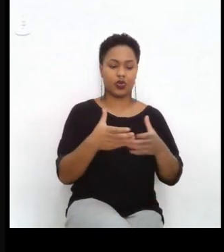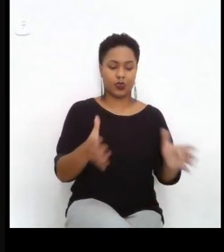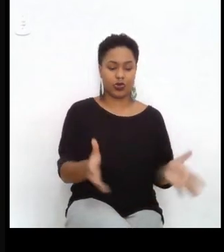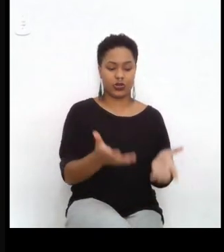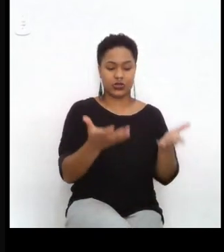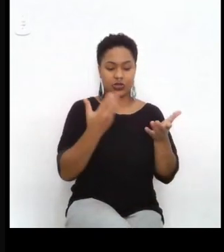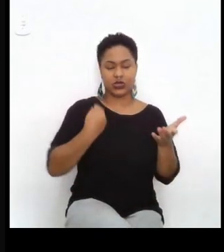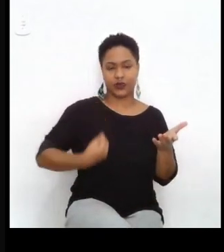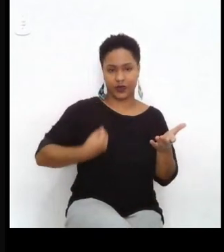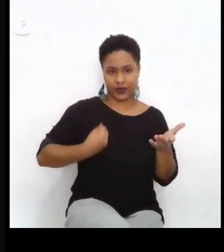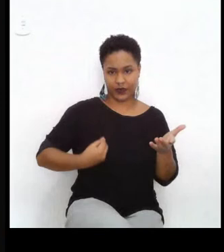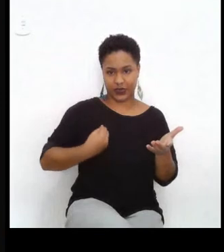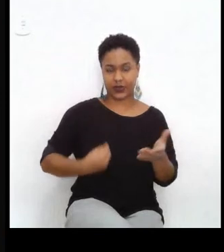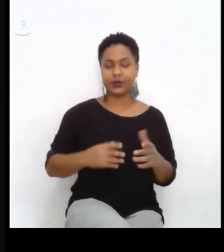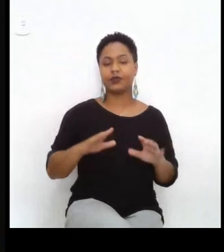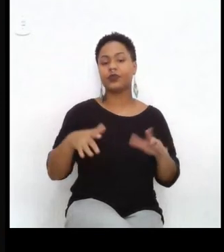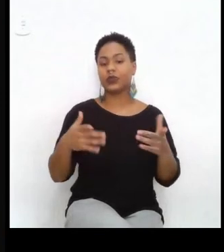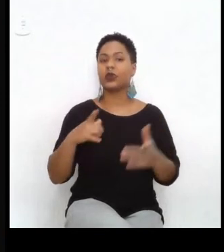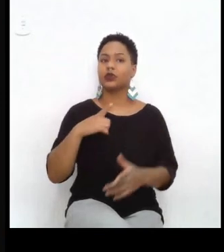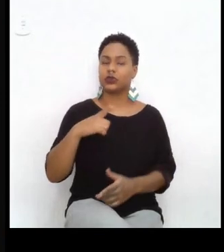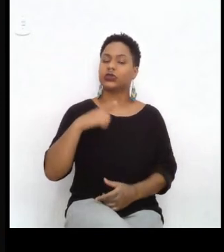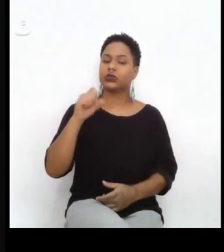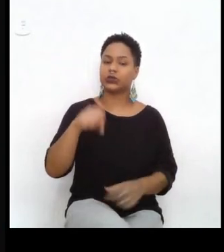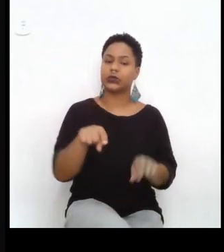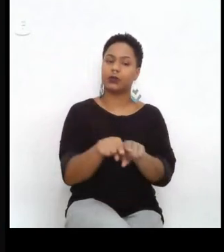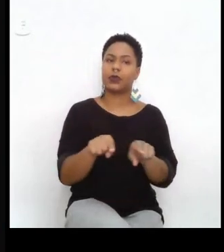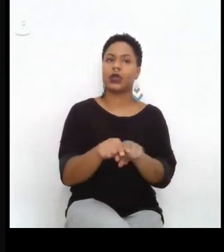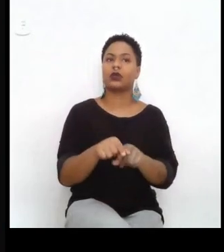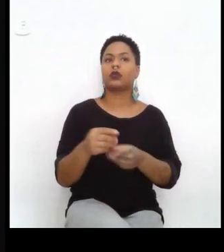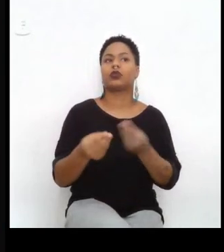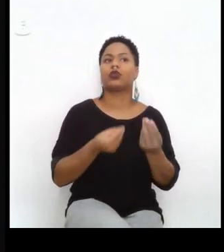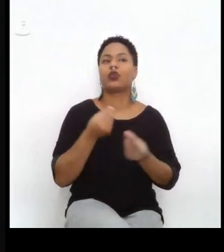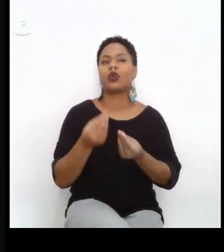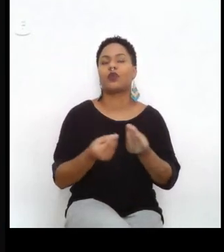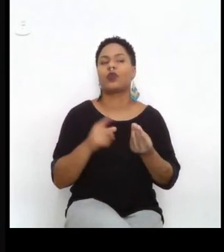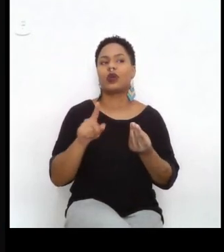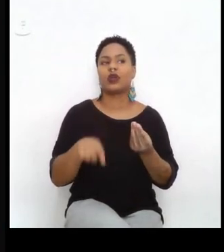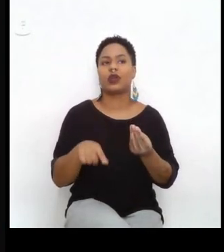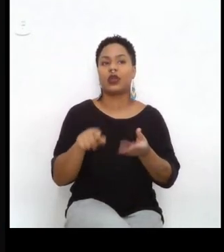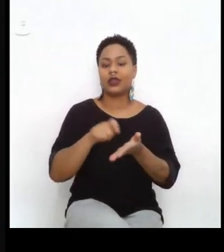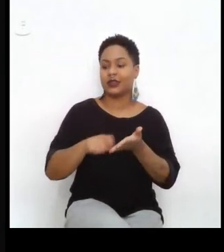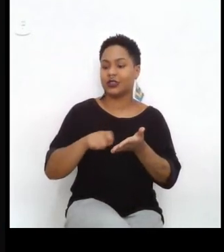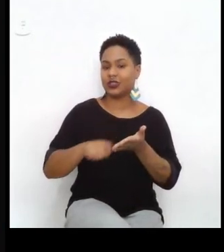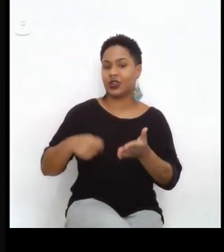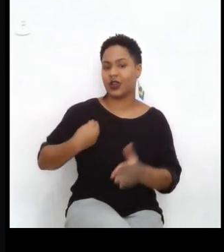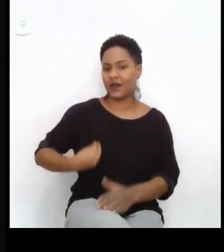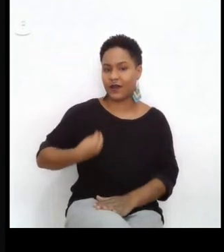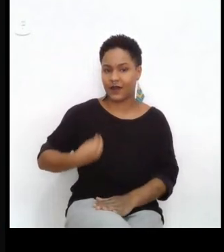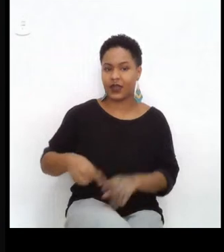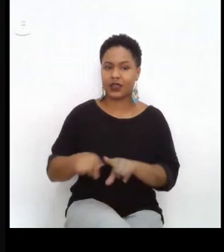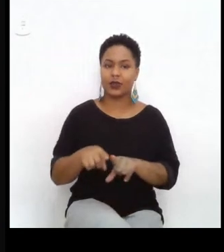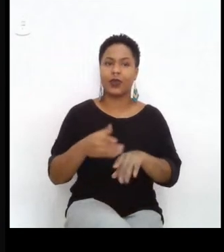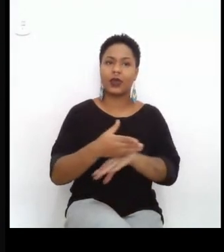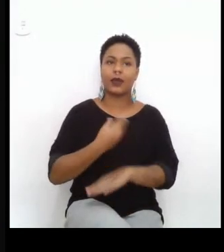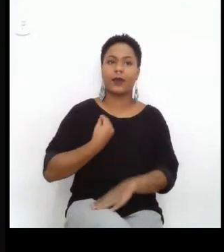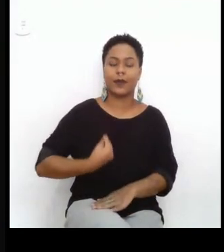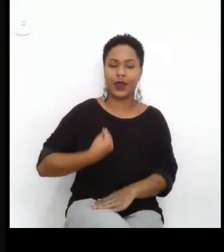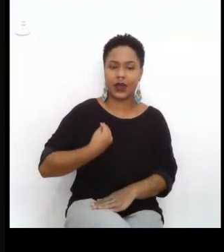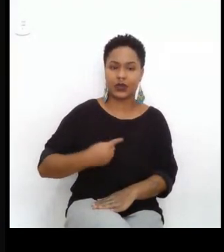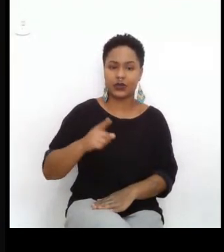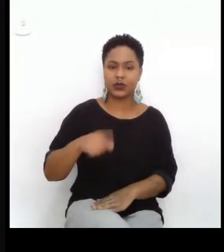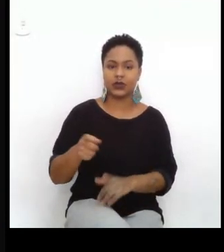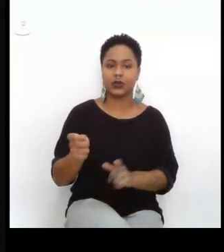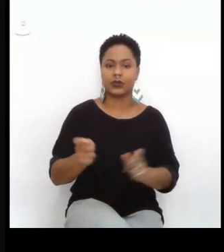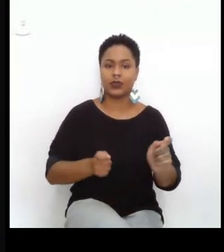São enfim também nesse caráter de escrever vivência e de presença mediada por